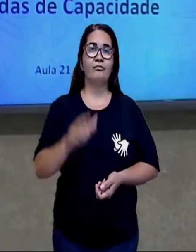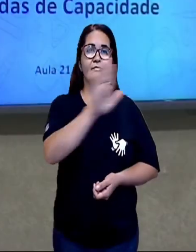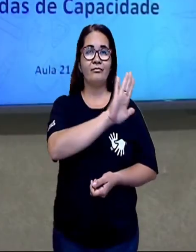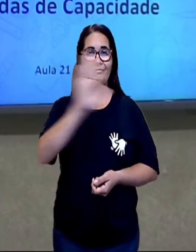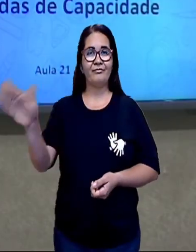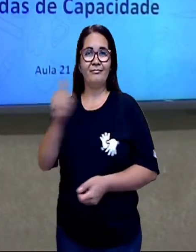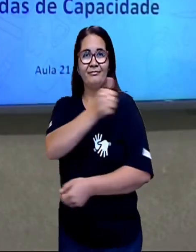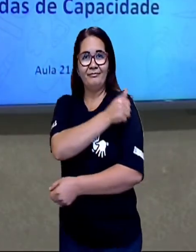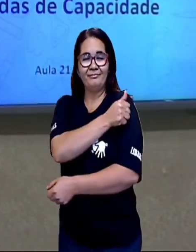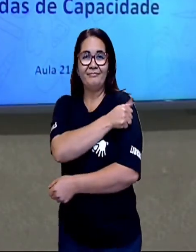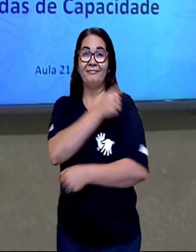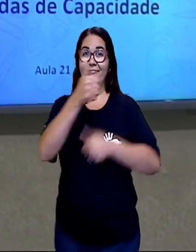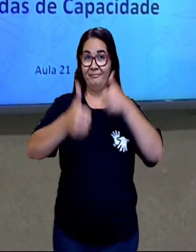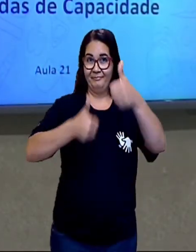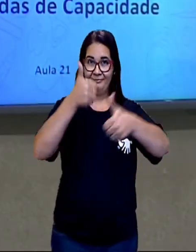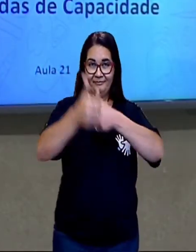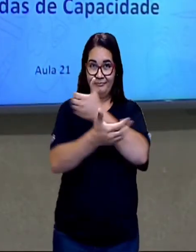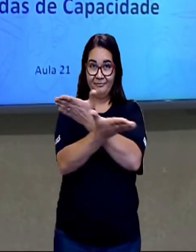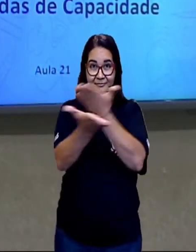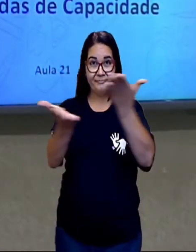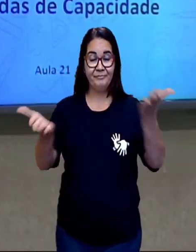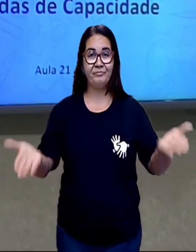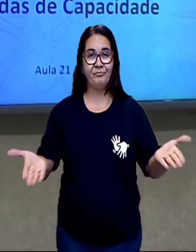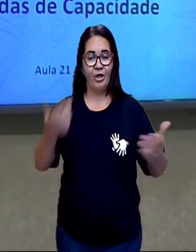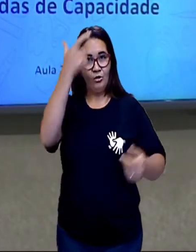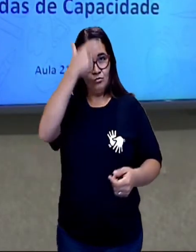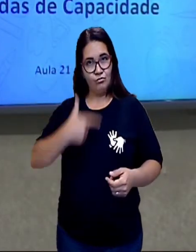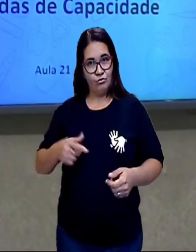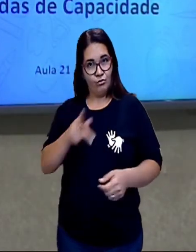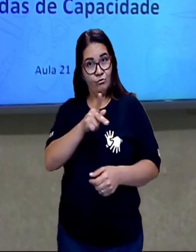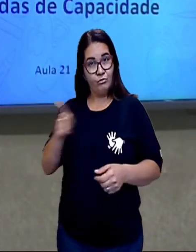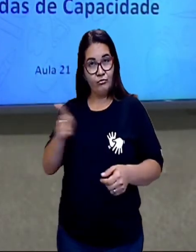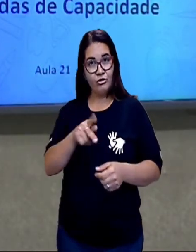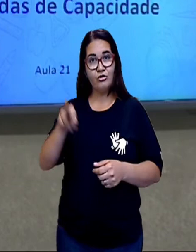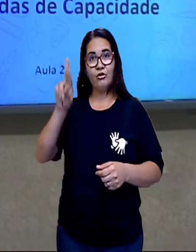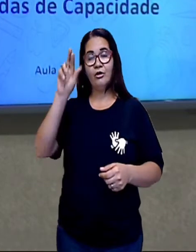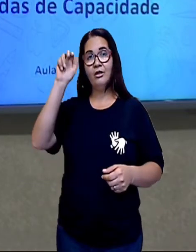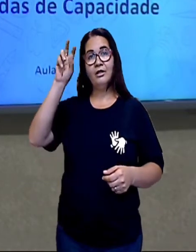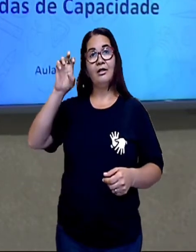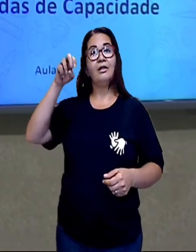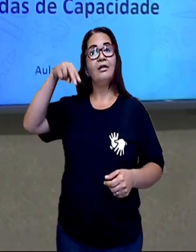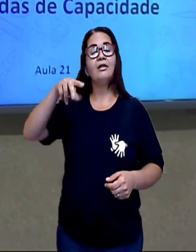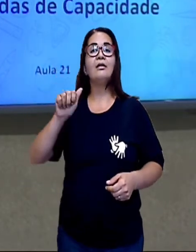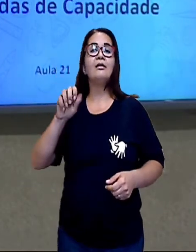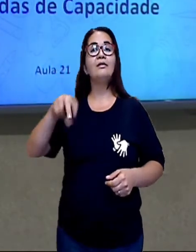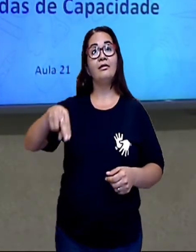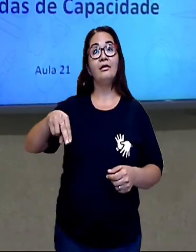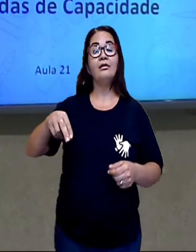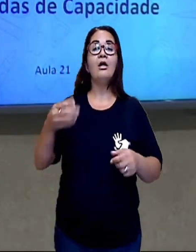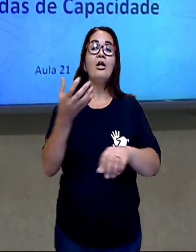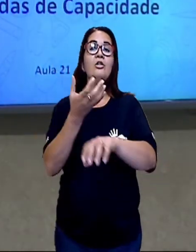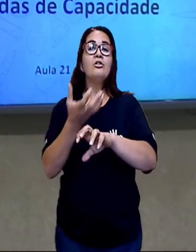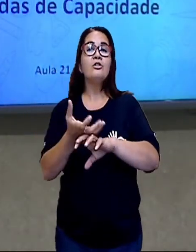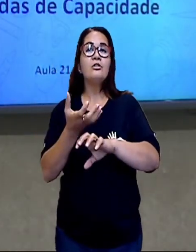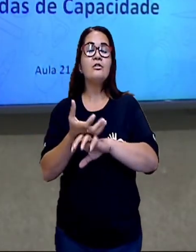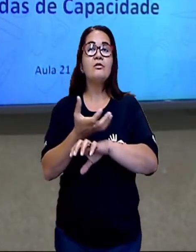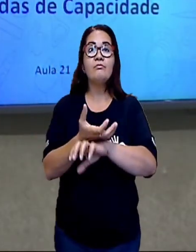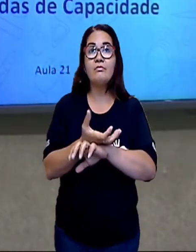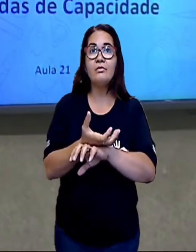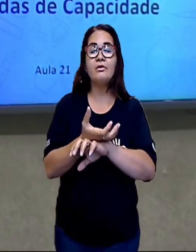Olá, estudantes, tudo bem com vocês? Eu sou o professor Renan e na aula de hoje iremos abordar o tema sobre